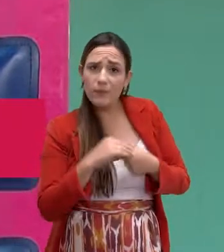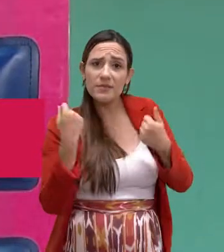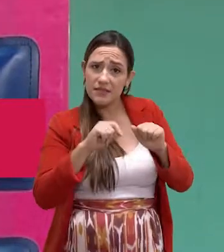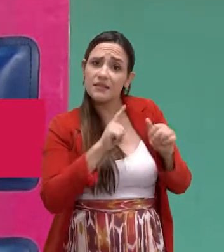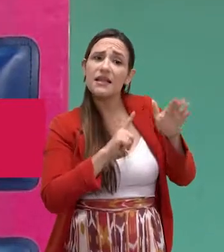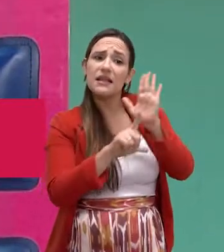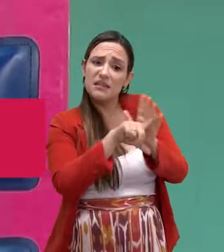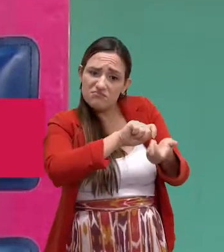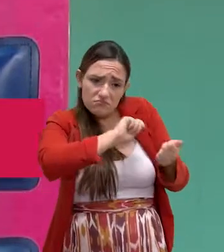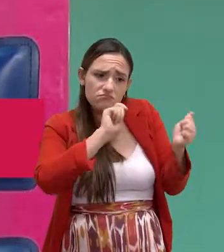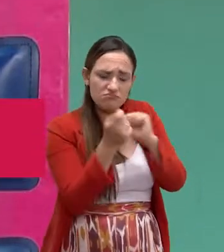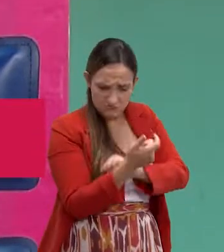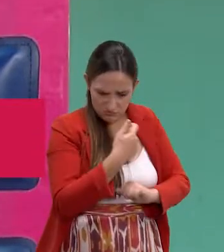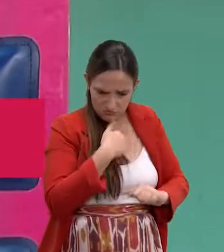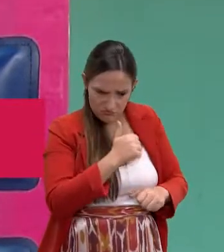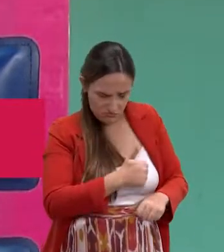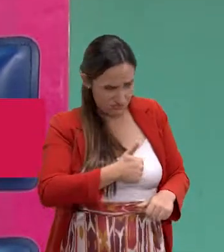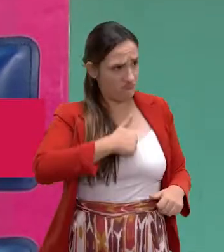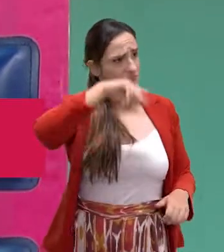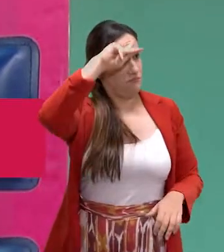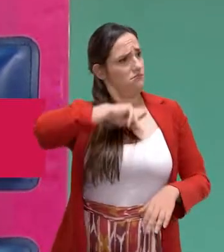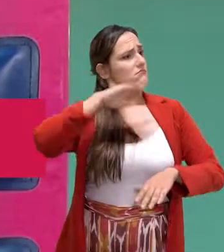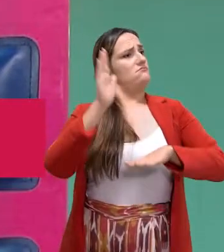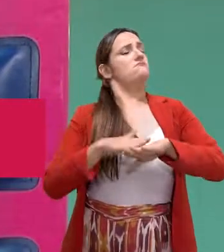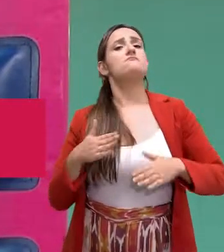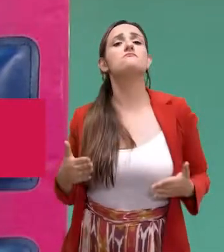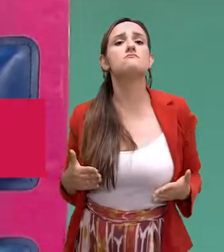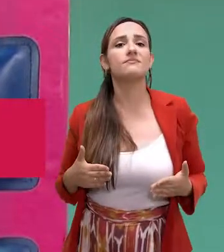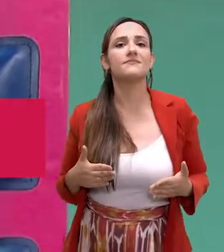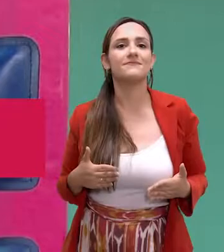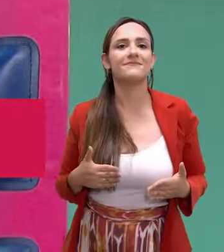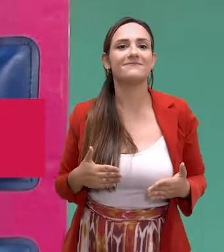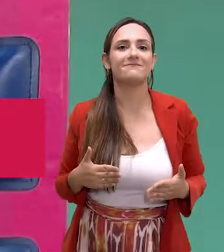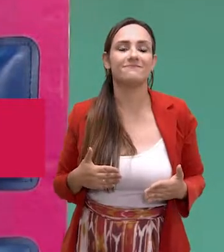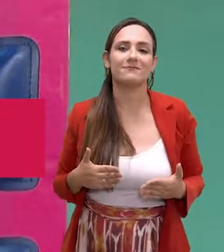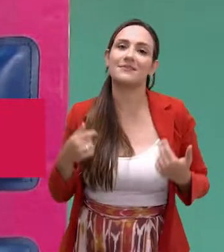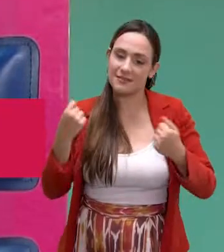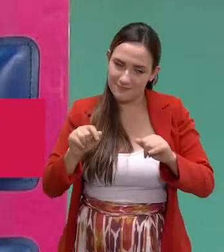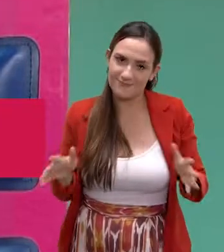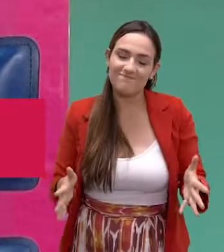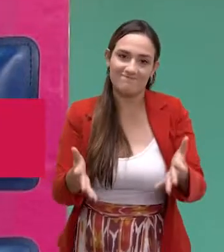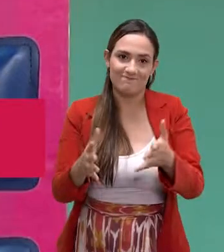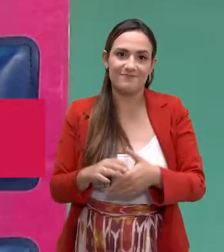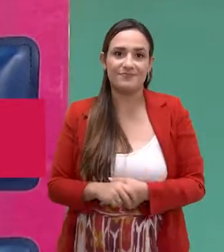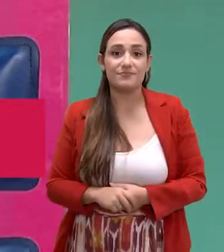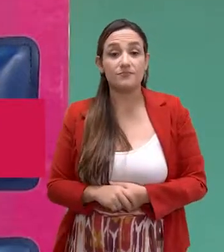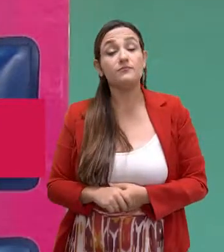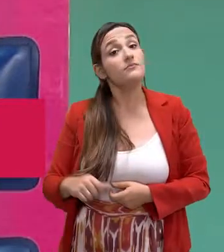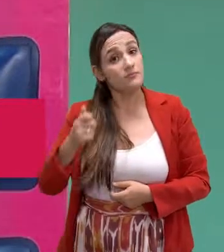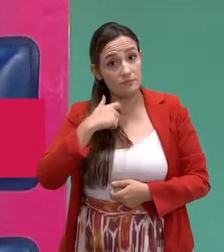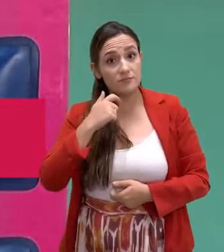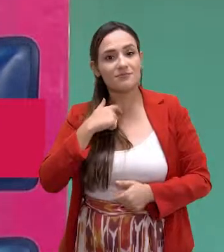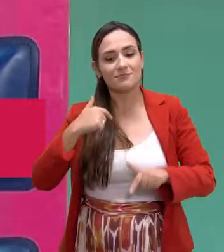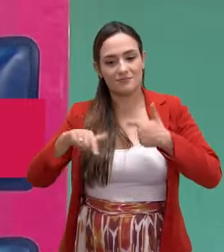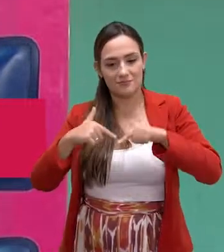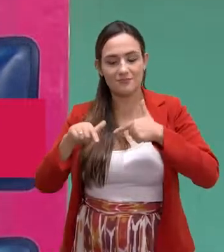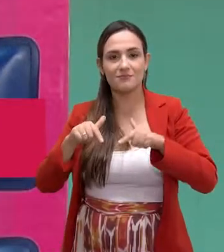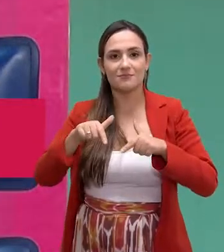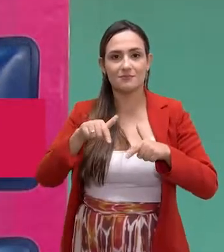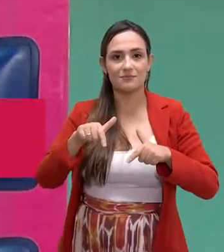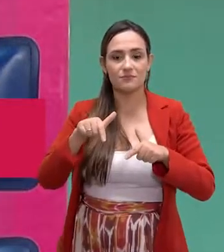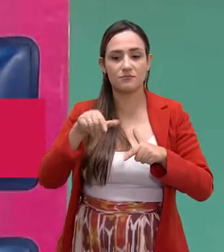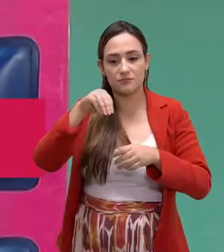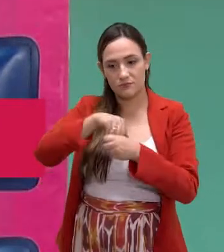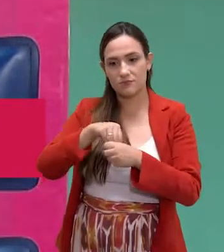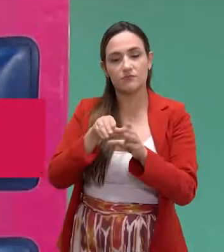toda a autonomia. Eu acho que falo um pouquinho por estar ali no espaço da consultoria